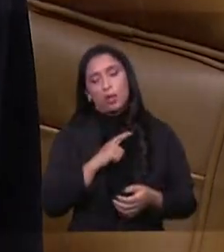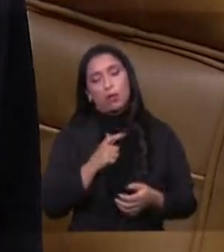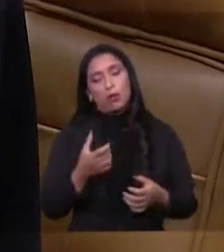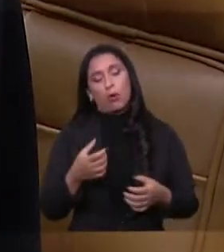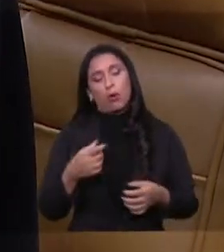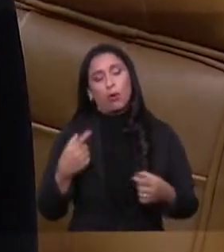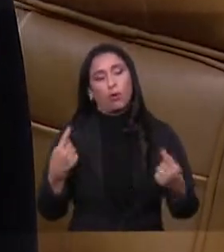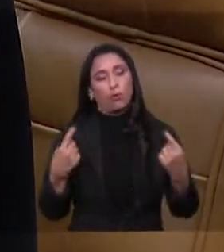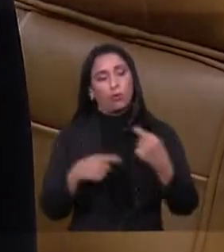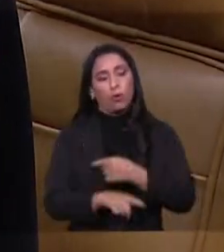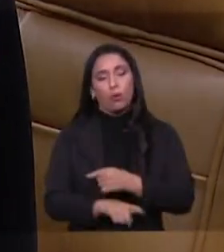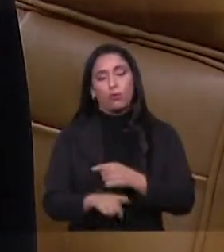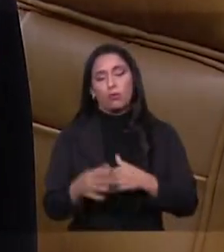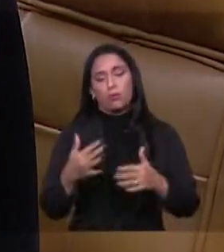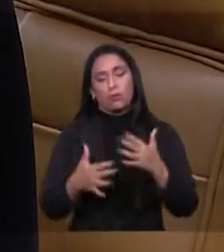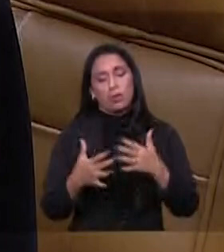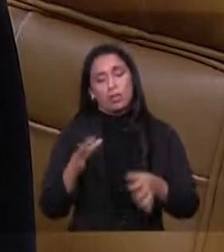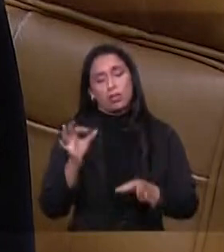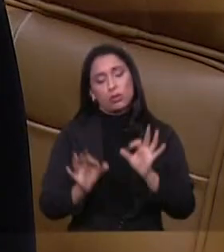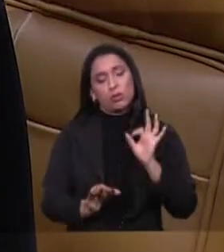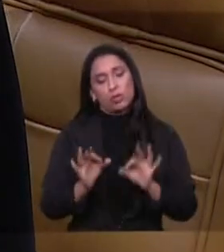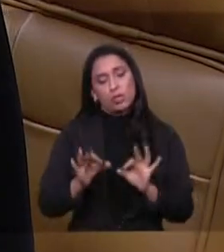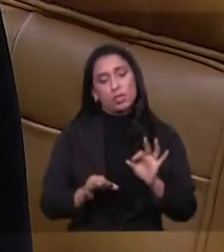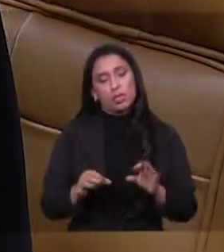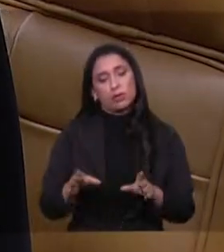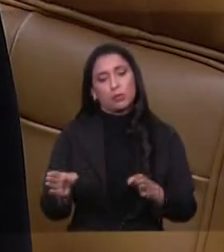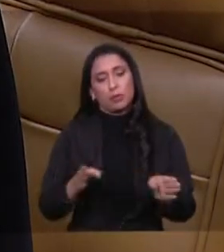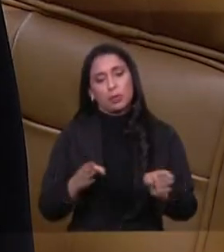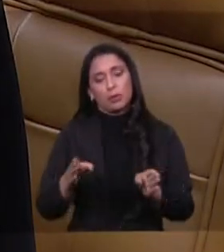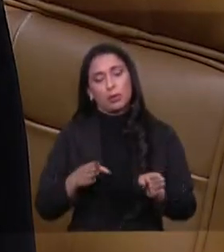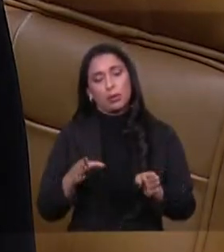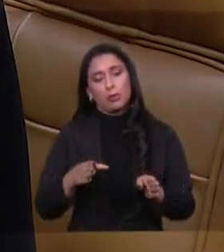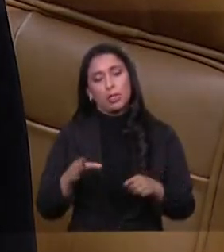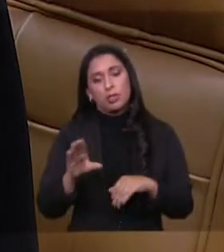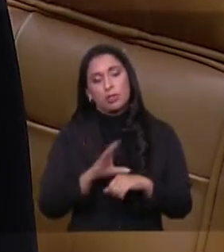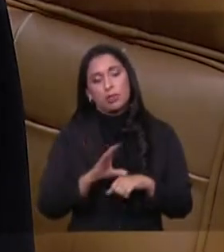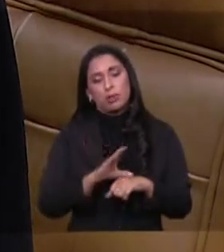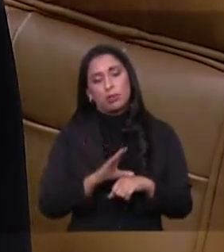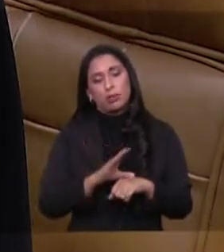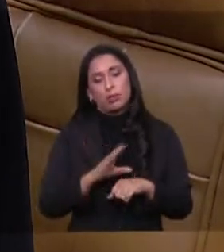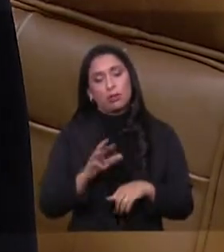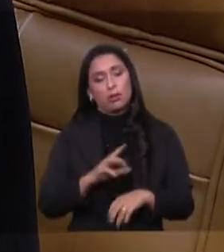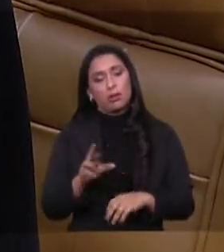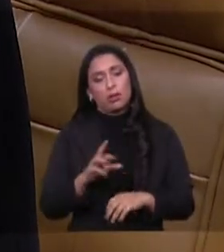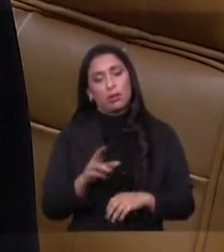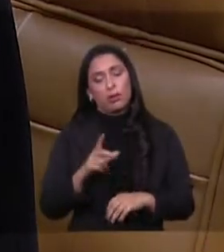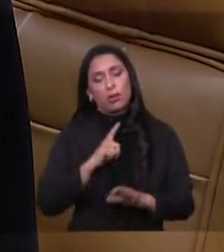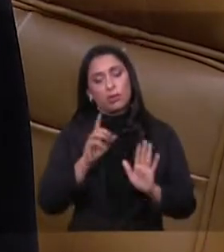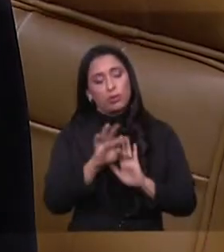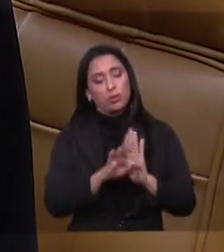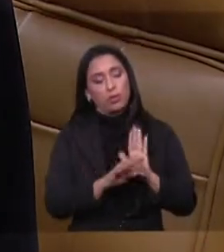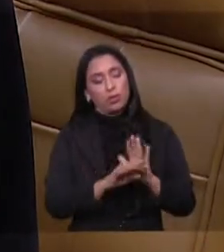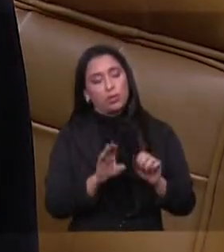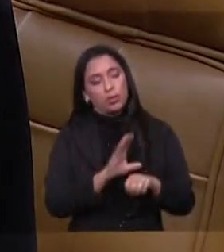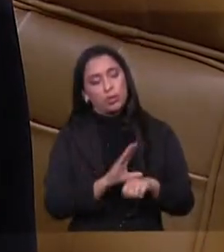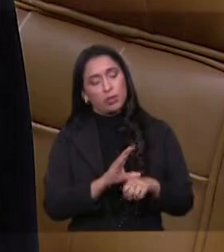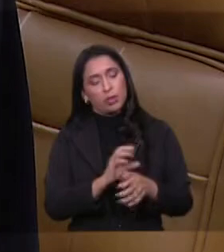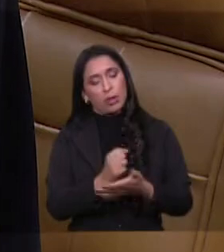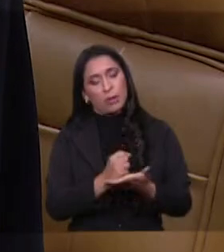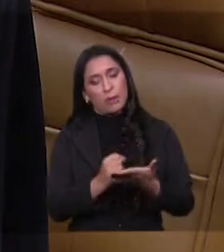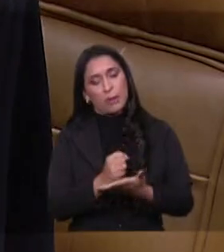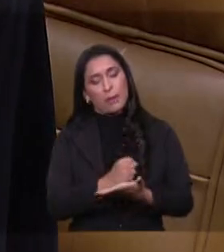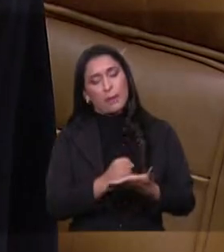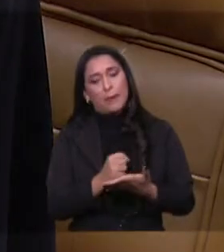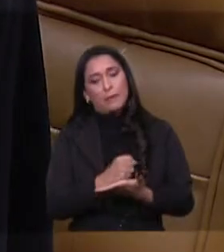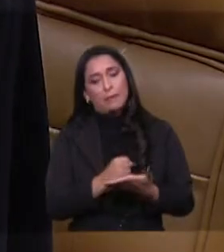controvérsia judicial ao tempo da promulgação da Constituição, uma vez que não há no texto constitucional base para